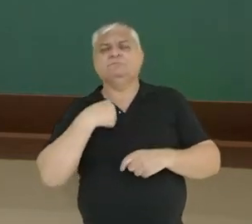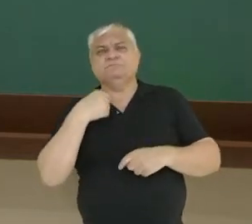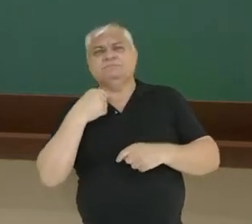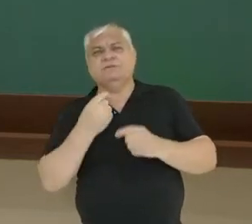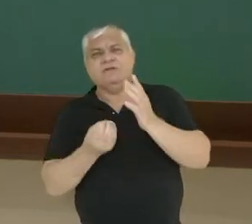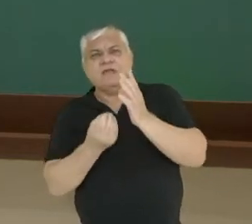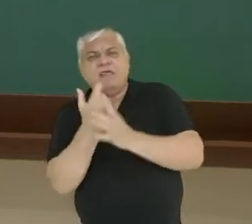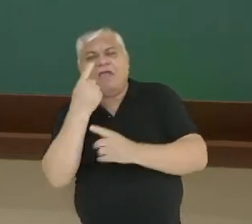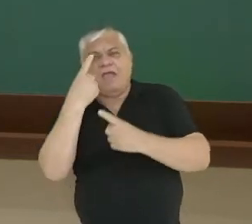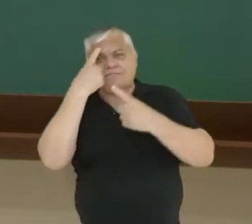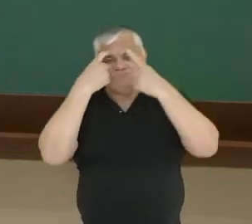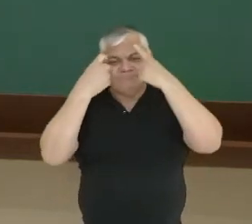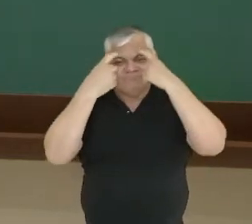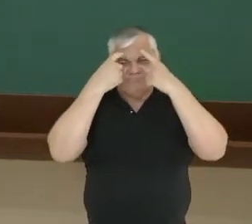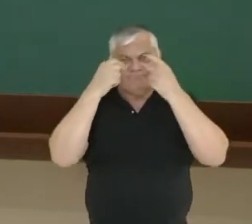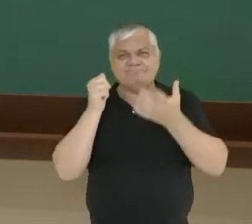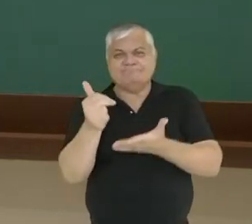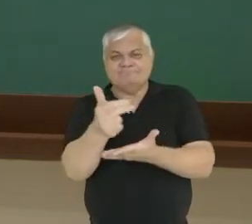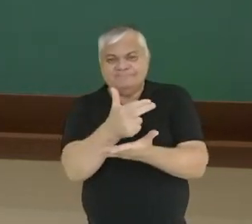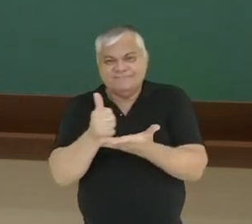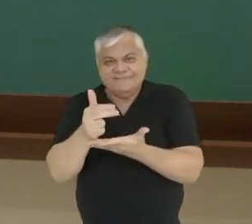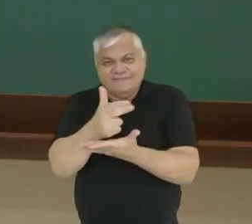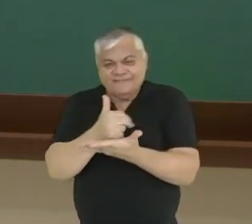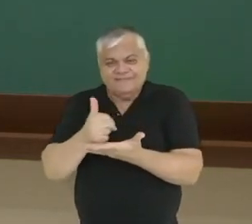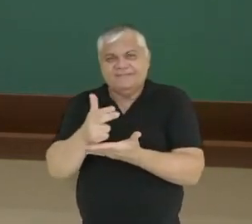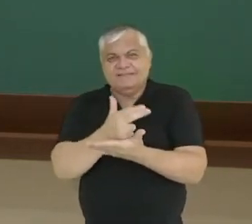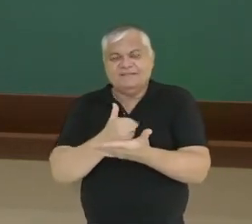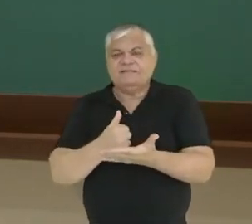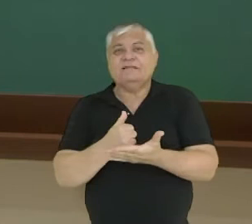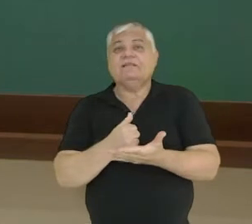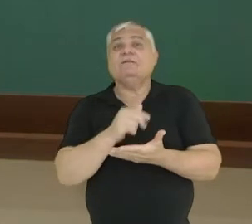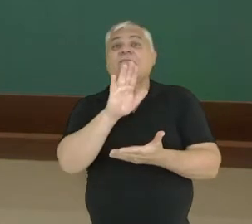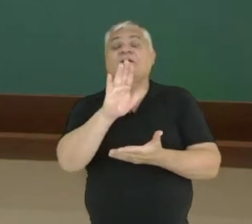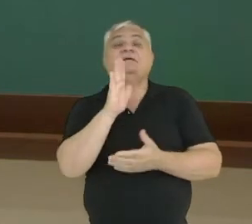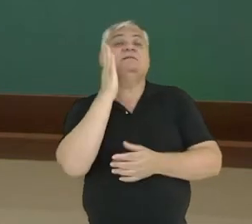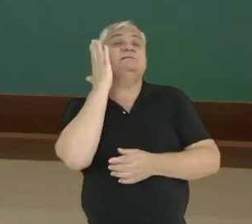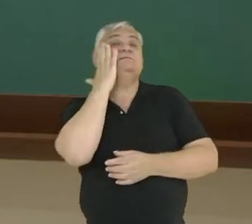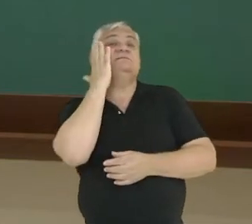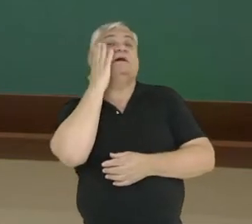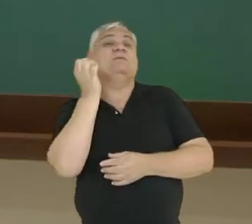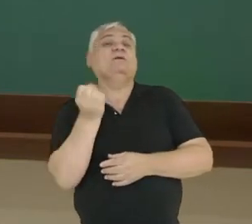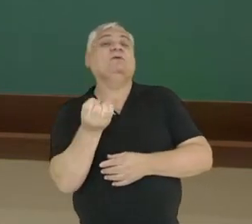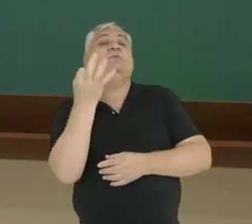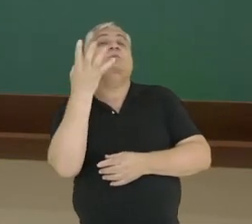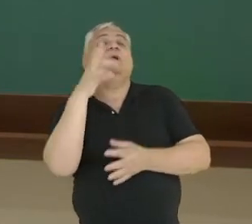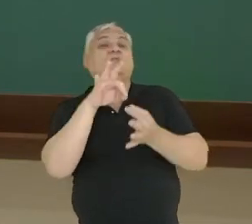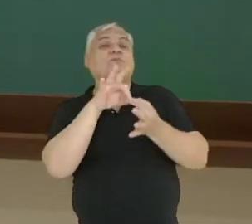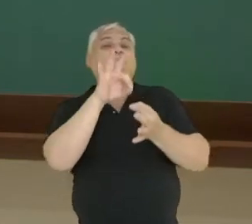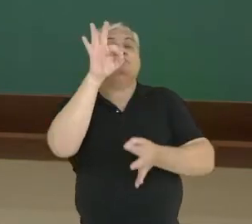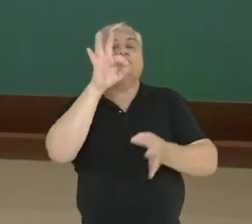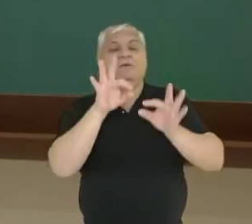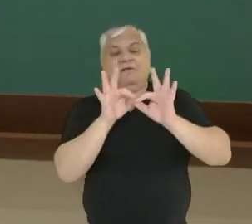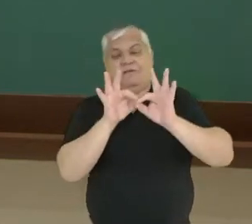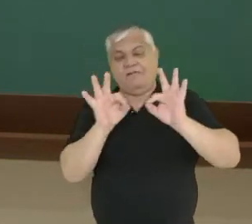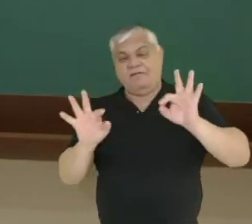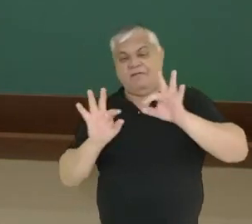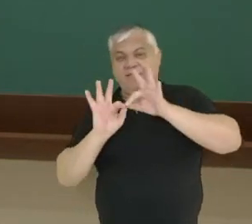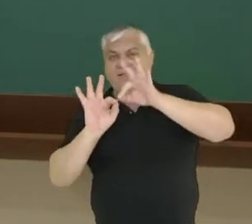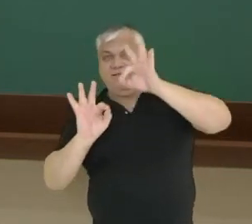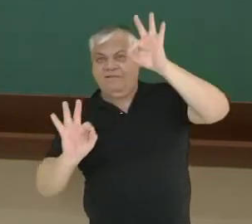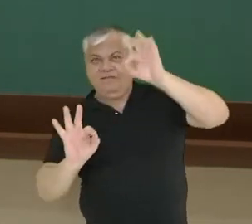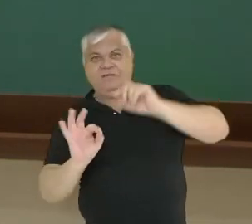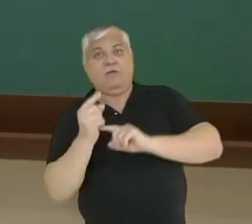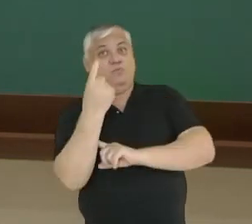construir esse triângulo equilátero sabendo a medida de um dos